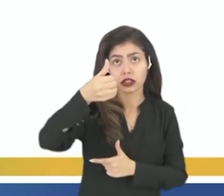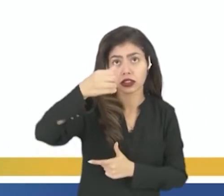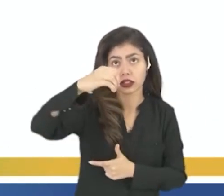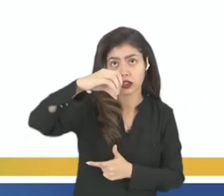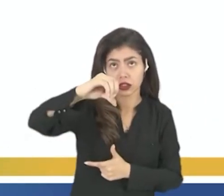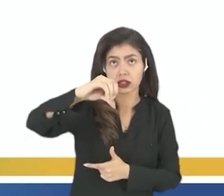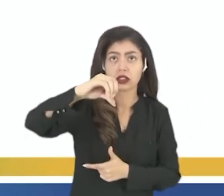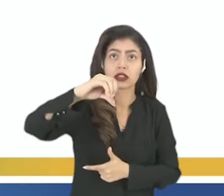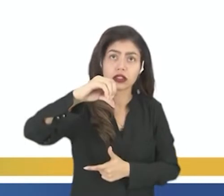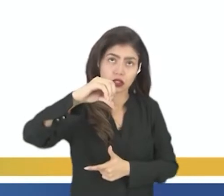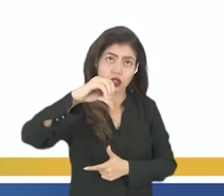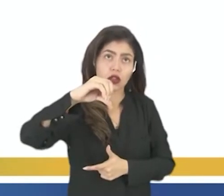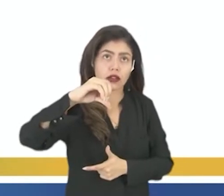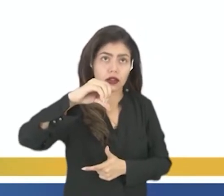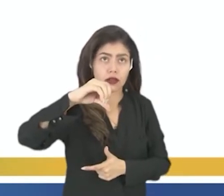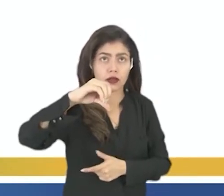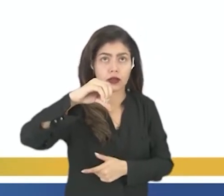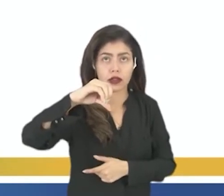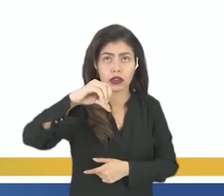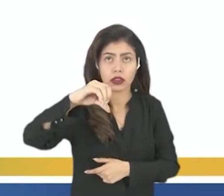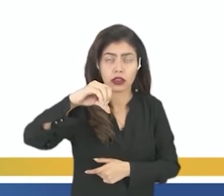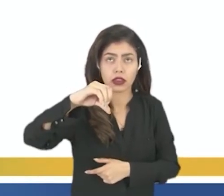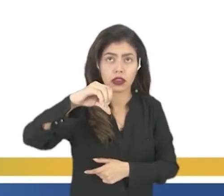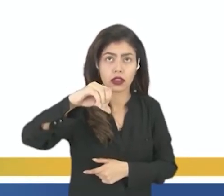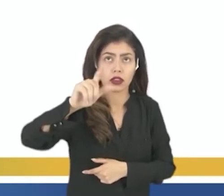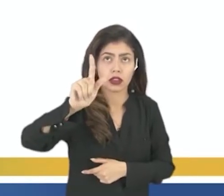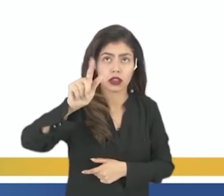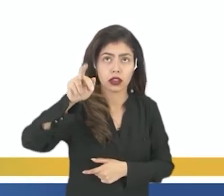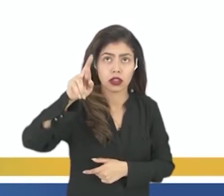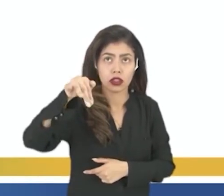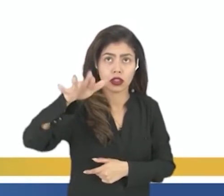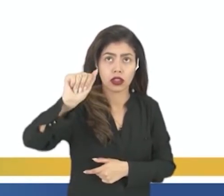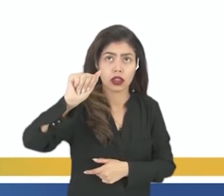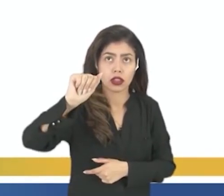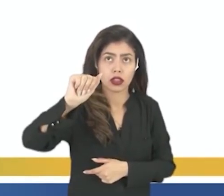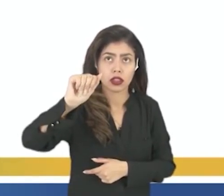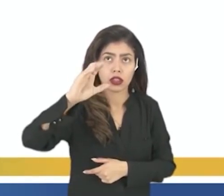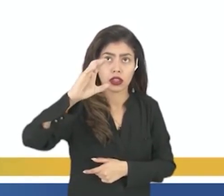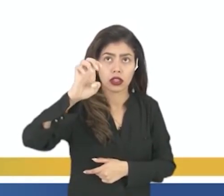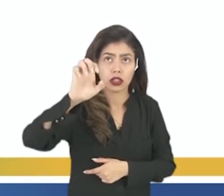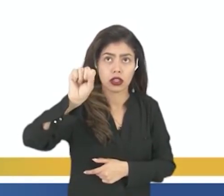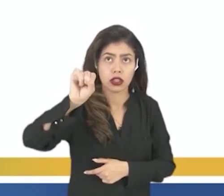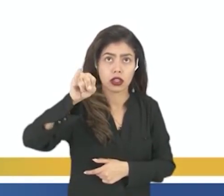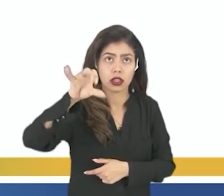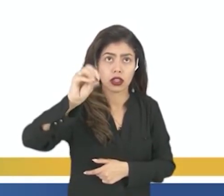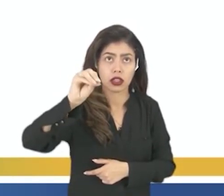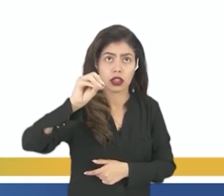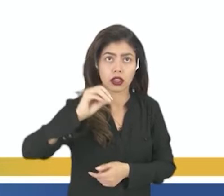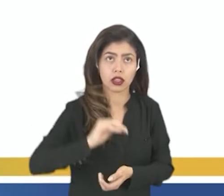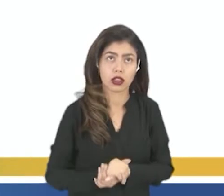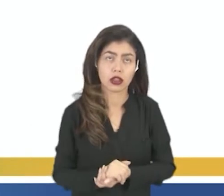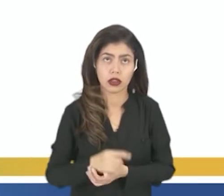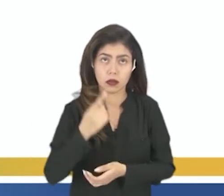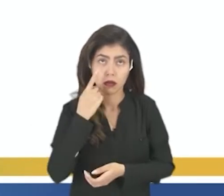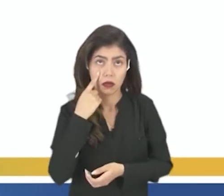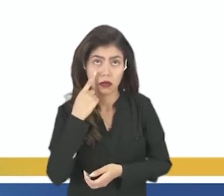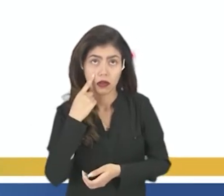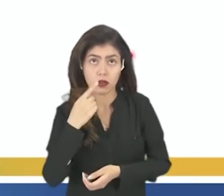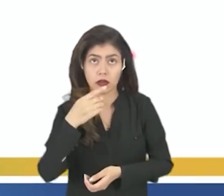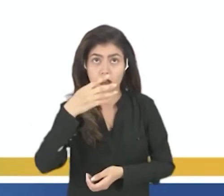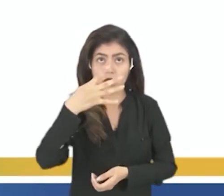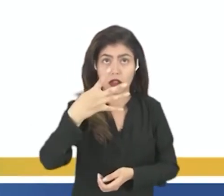oriundos de observa a quantidade de cerca de 19 gramas de 19 a 20 gramas de Césio 137